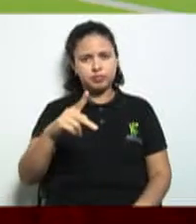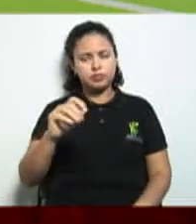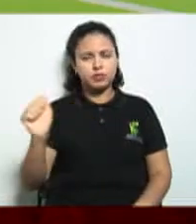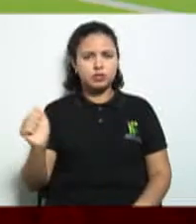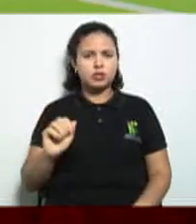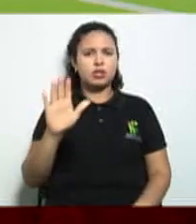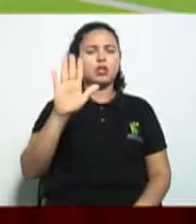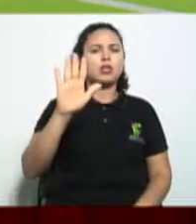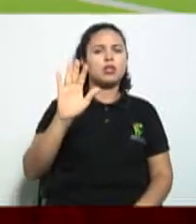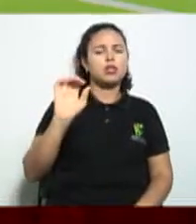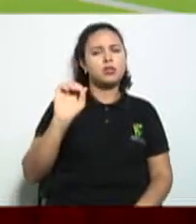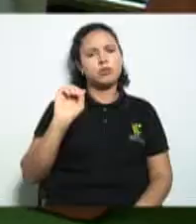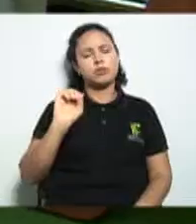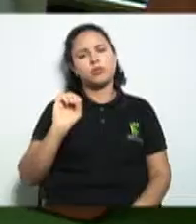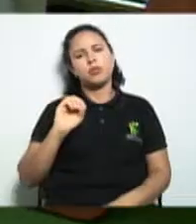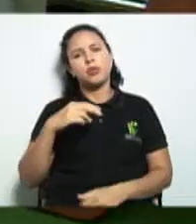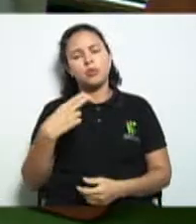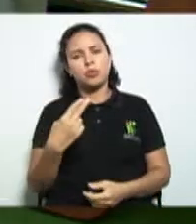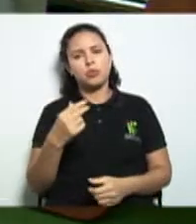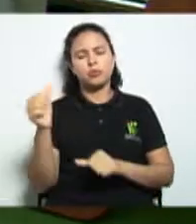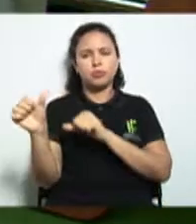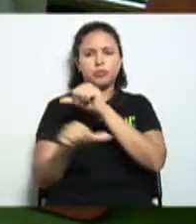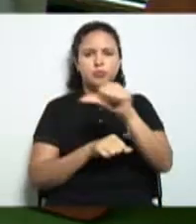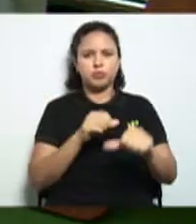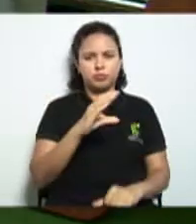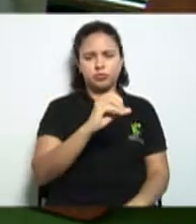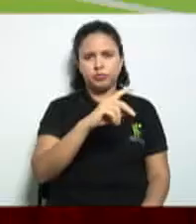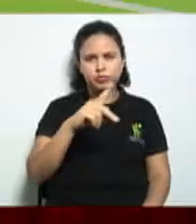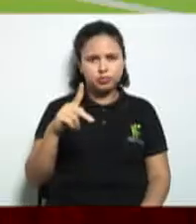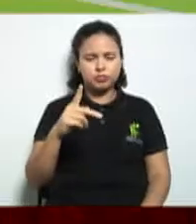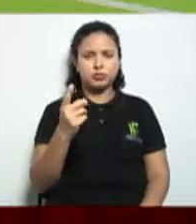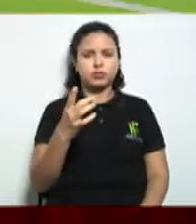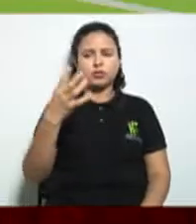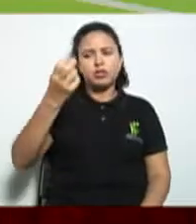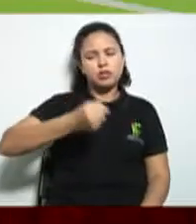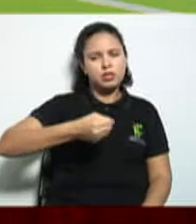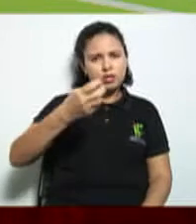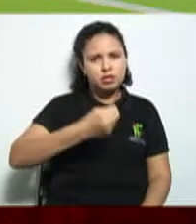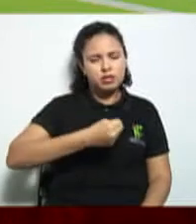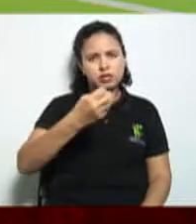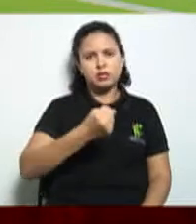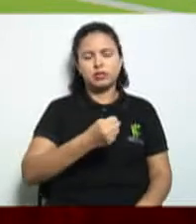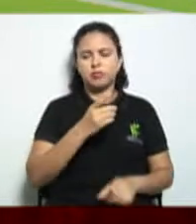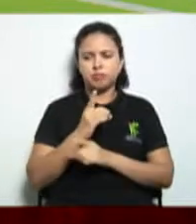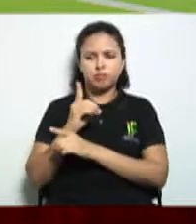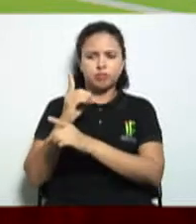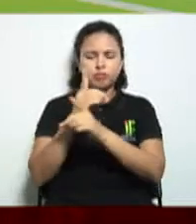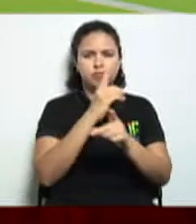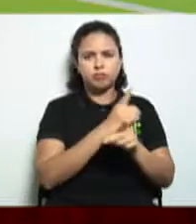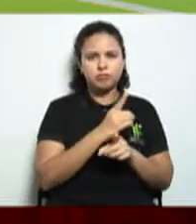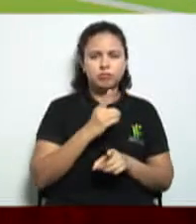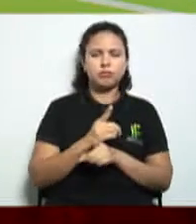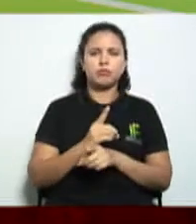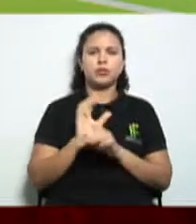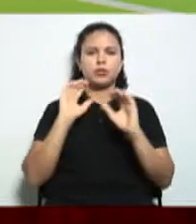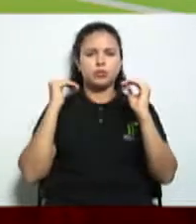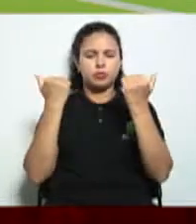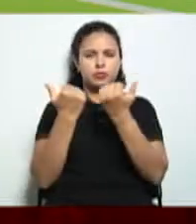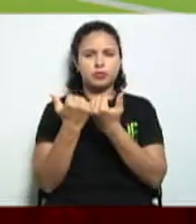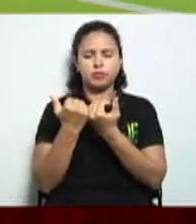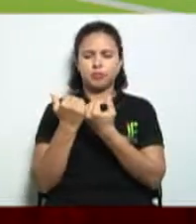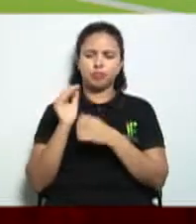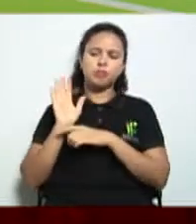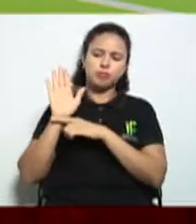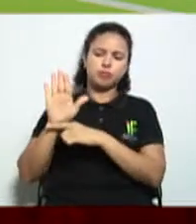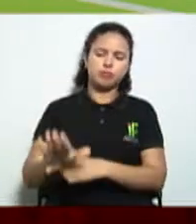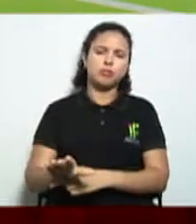equipamentos. Melhor de leite, né, professor? Talvez seja melhor de leite. Então, a gente identifica essas realidades e a comunidade tira proveito